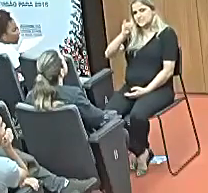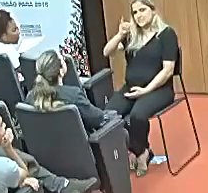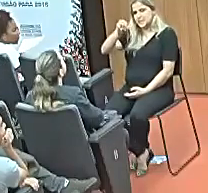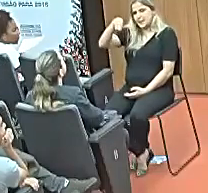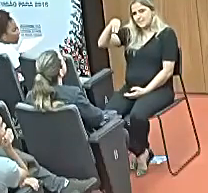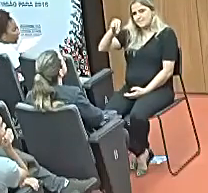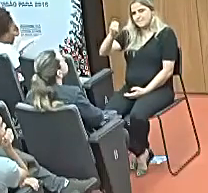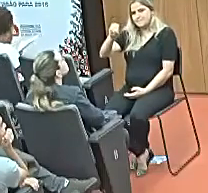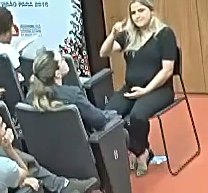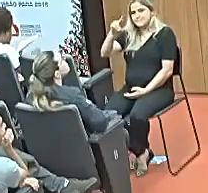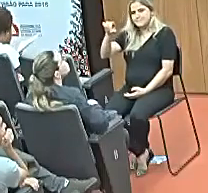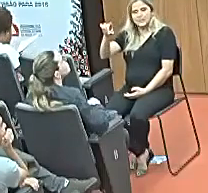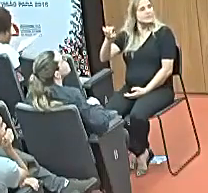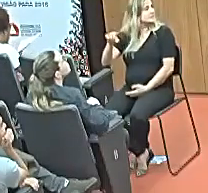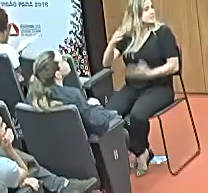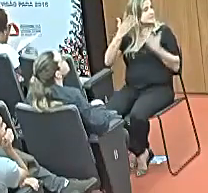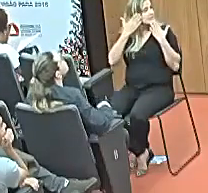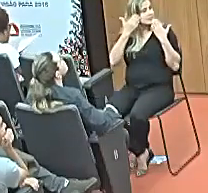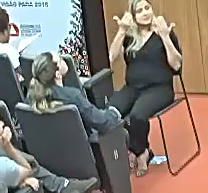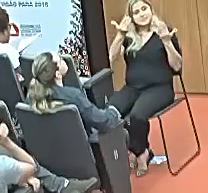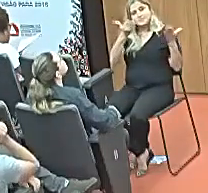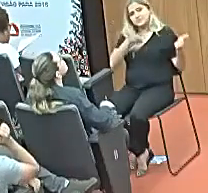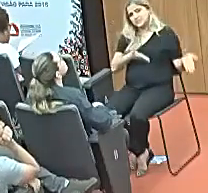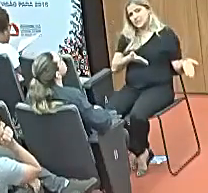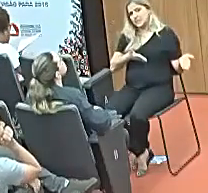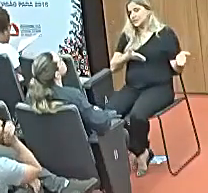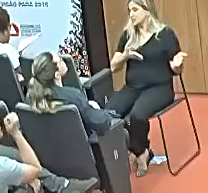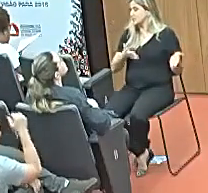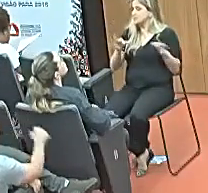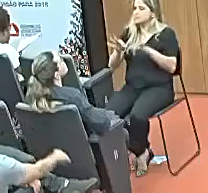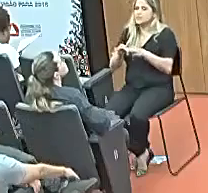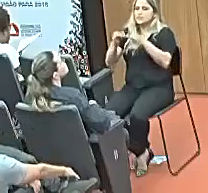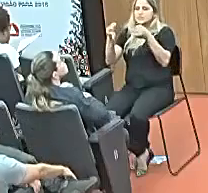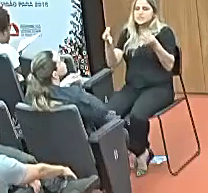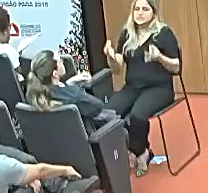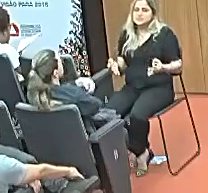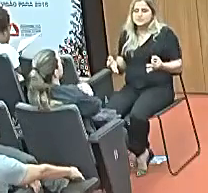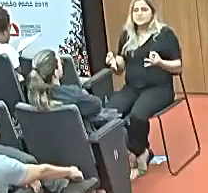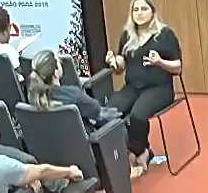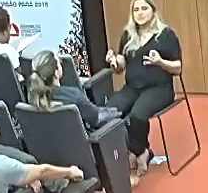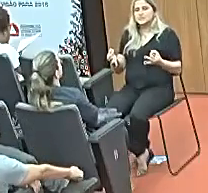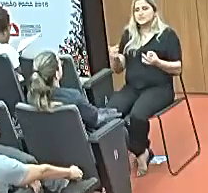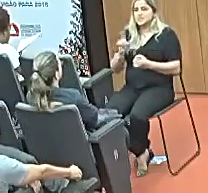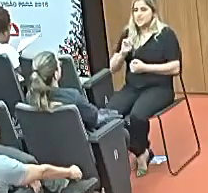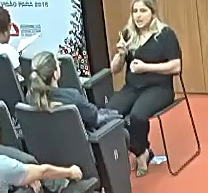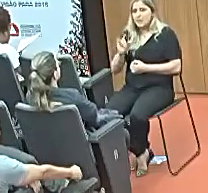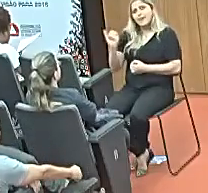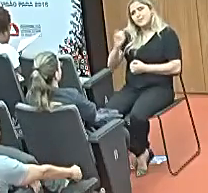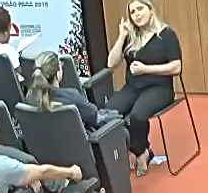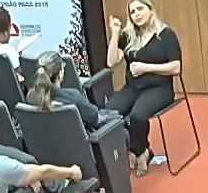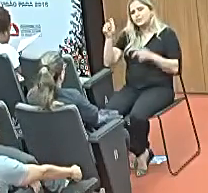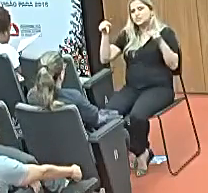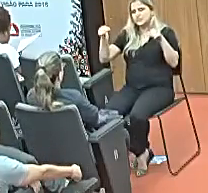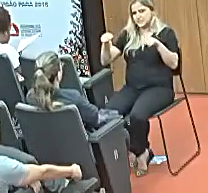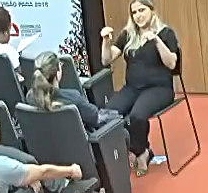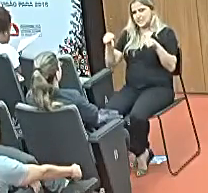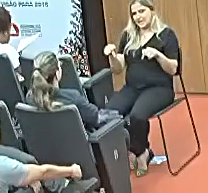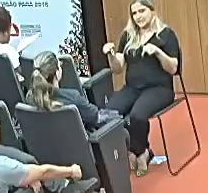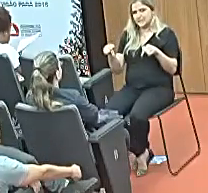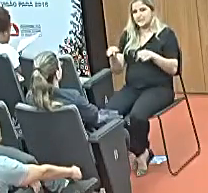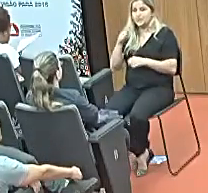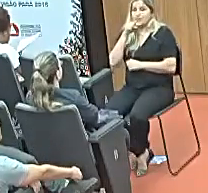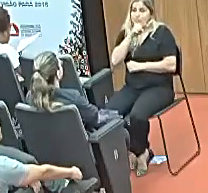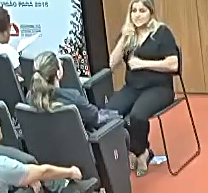mateus é sua presença aqui ela não simplesmente a simbólica mas muito significativa viu você que